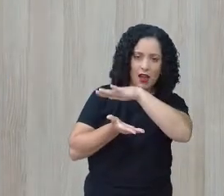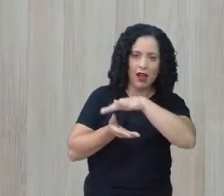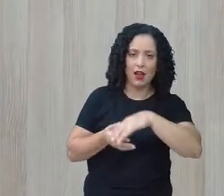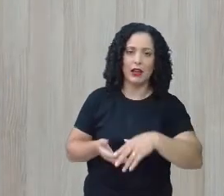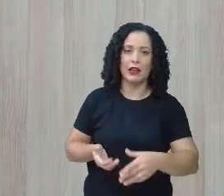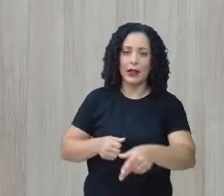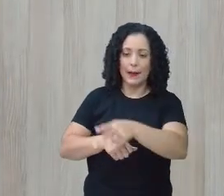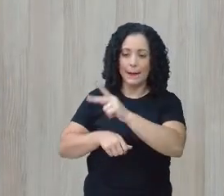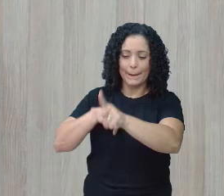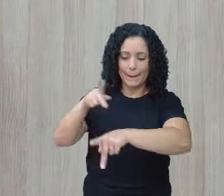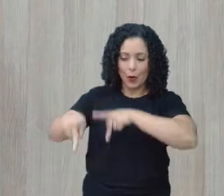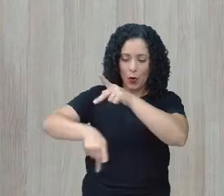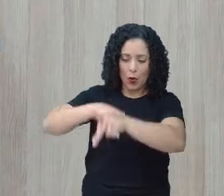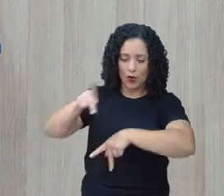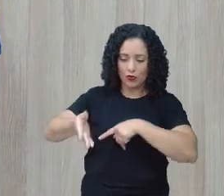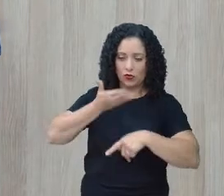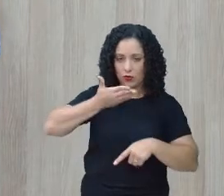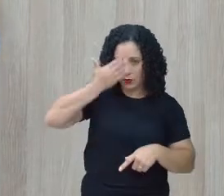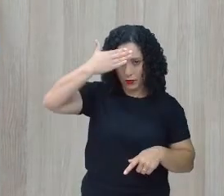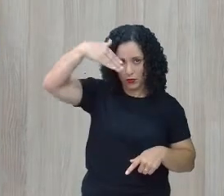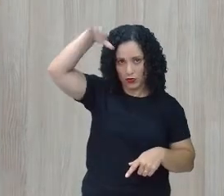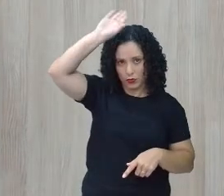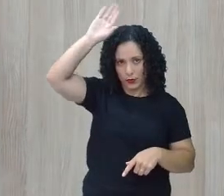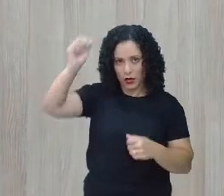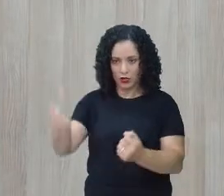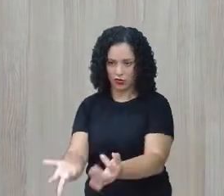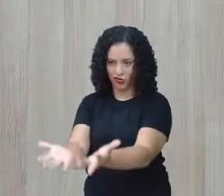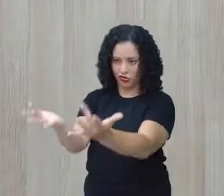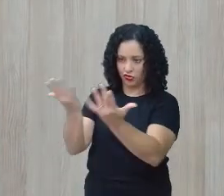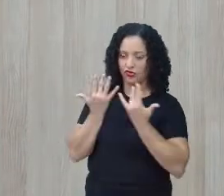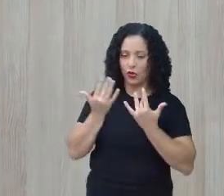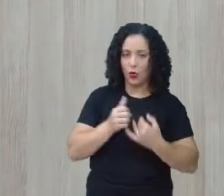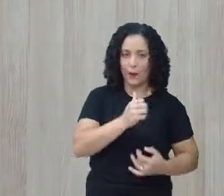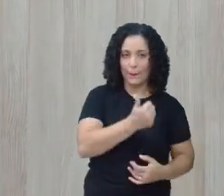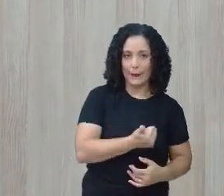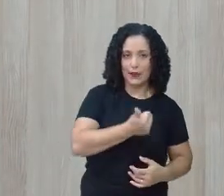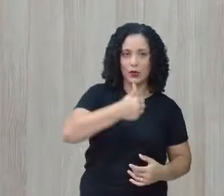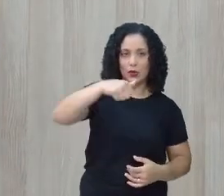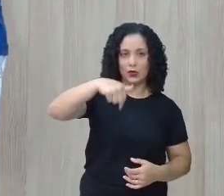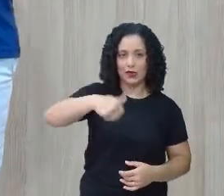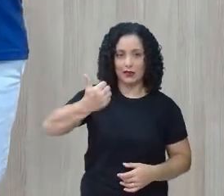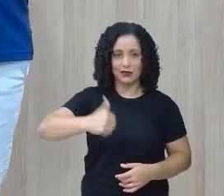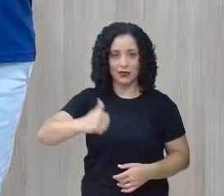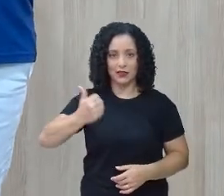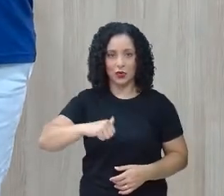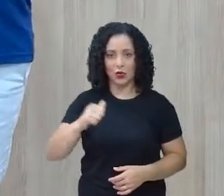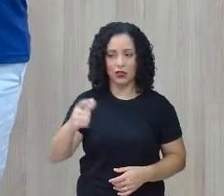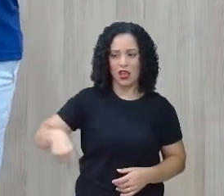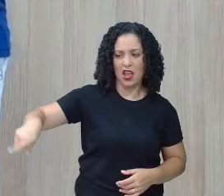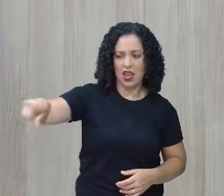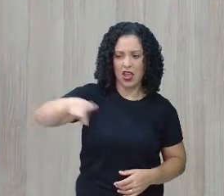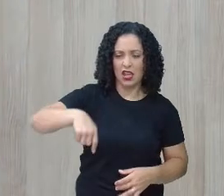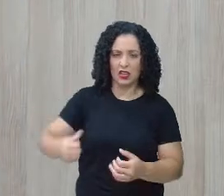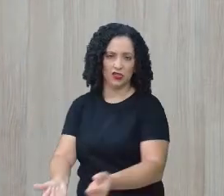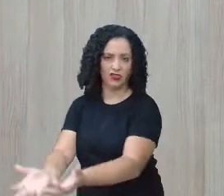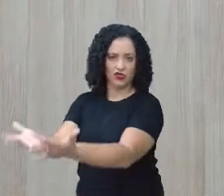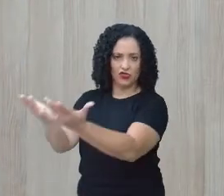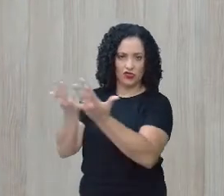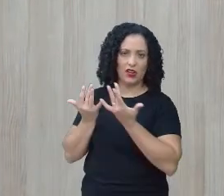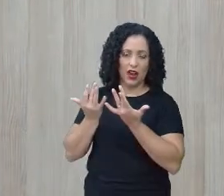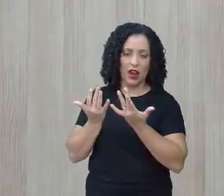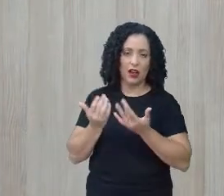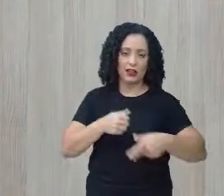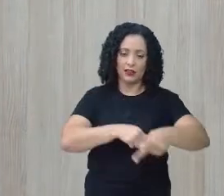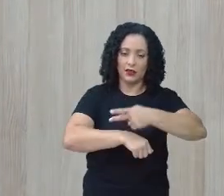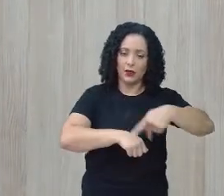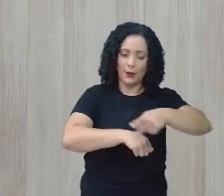Ibérica a partir de 711, certo? Então, eles invadem, né, o chefe muçulmano Tariq, né, ele atravessa